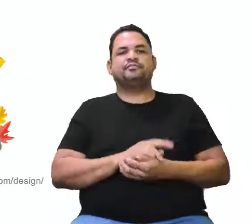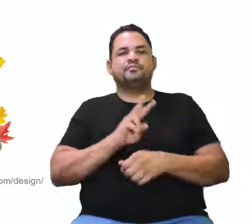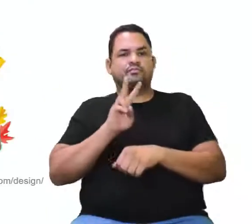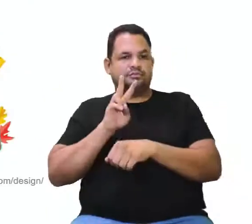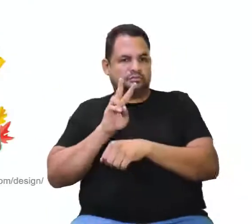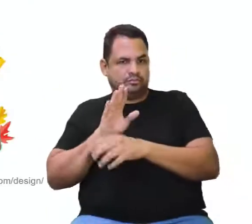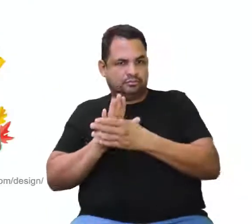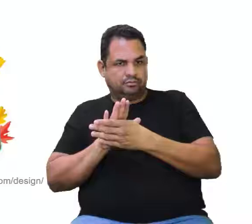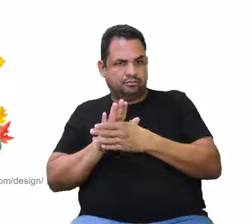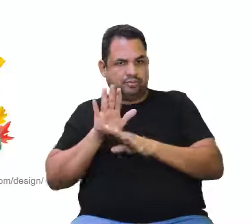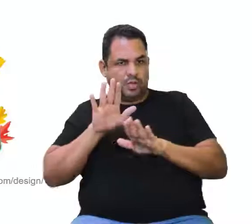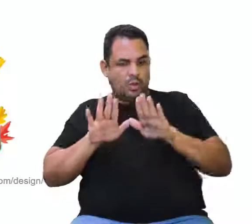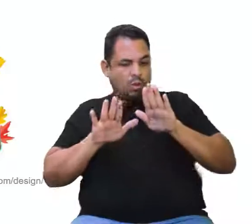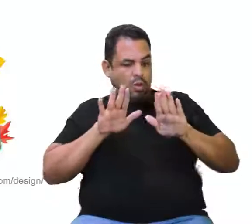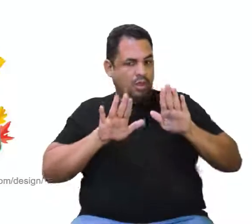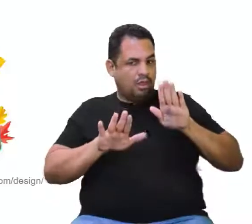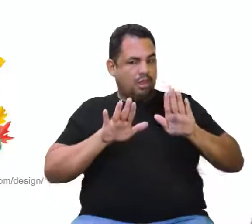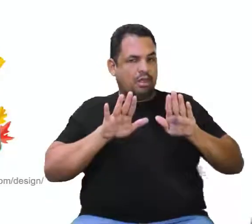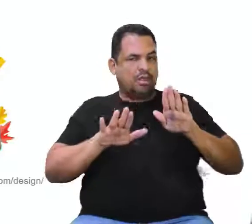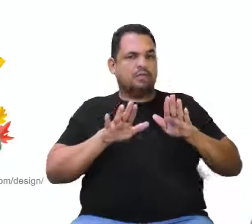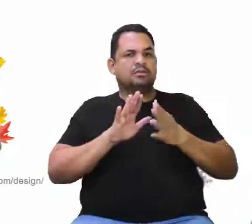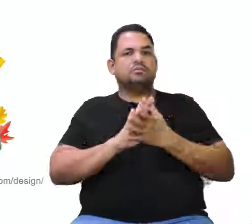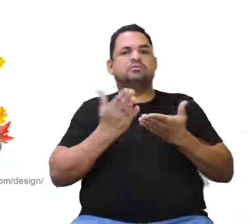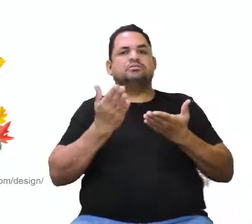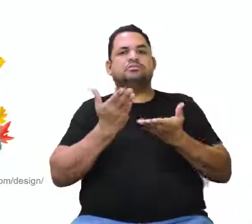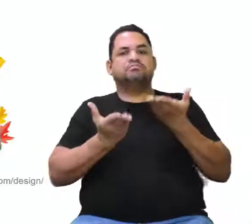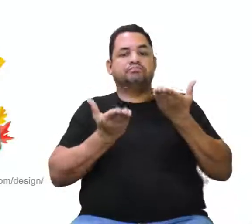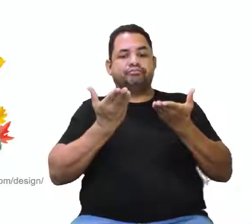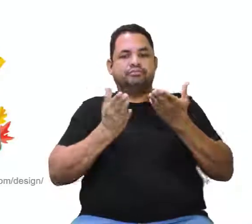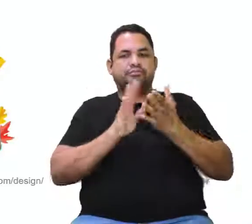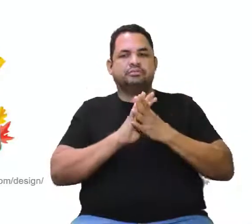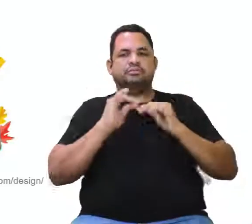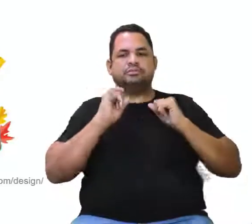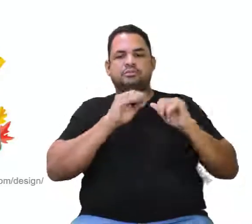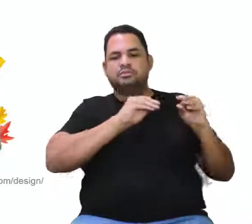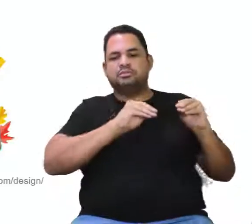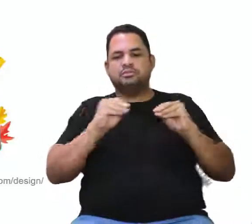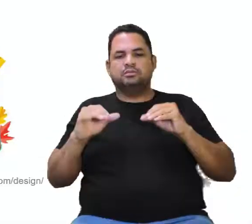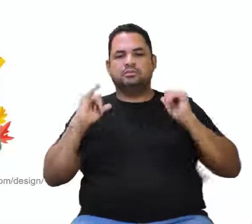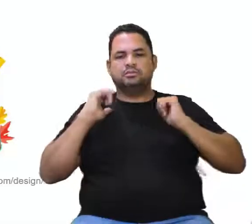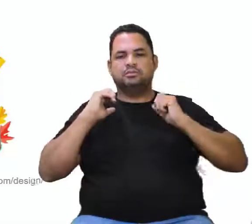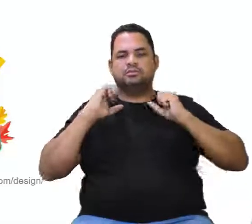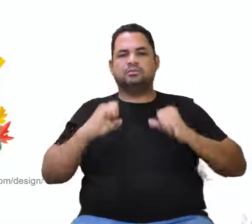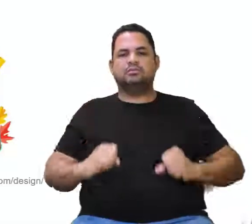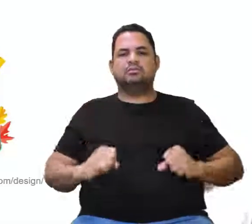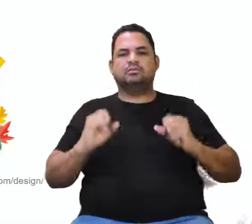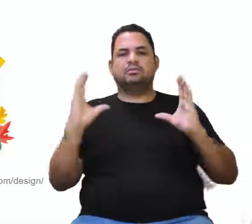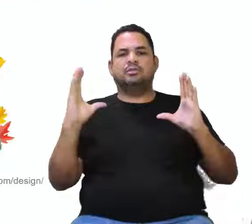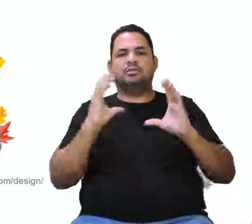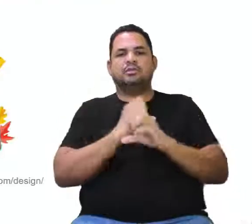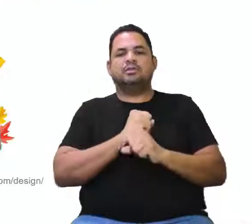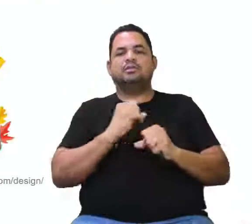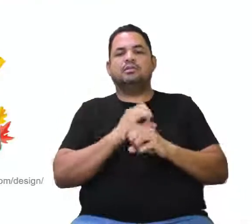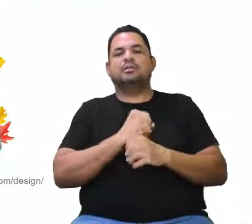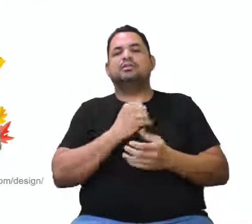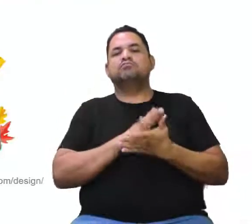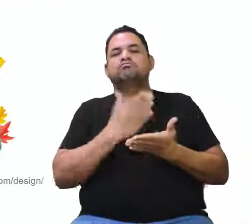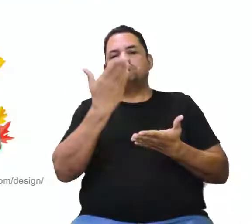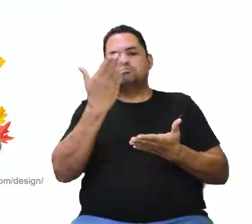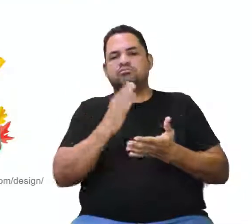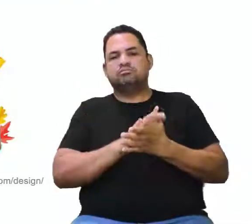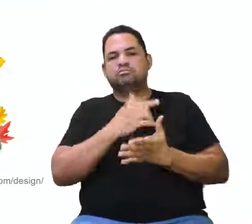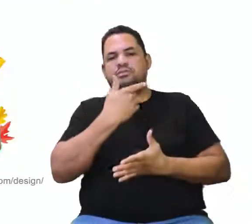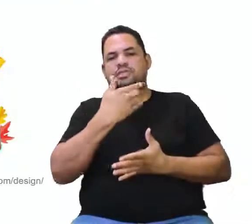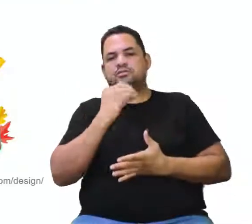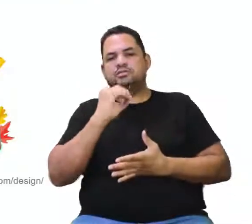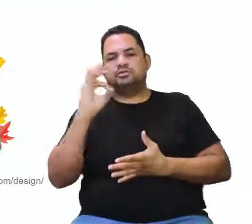Cuidado com a mochila. A matéria jornalística falou sobre a mochila. Qual que é o cálculo da mochila? 10% do seu